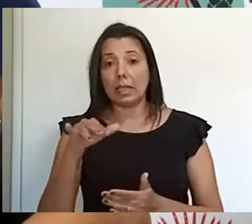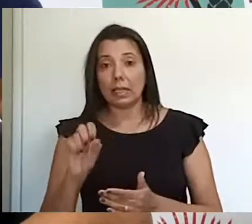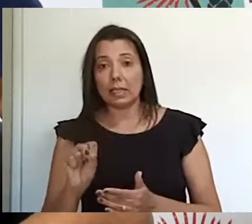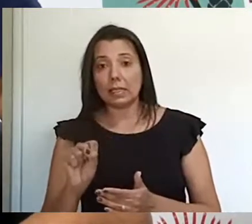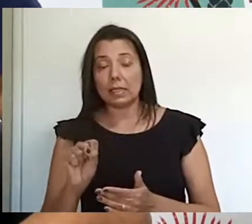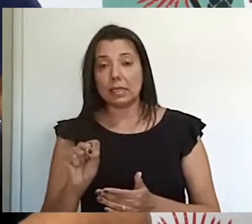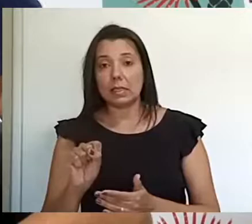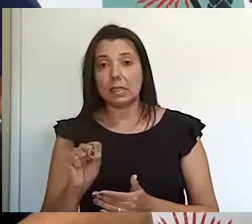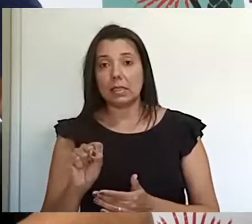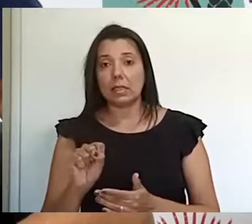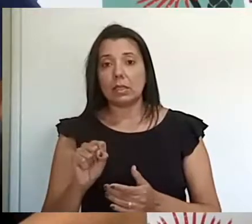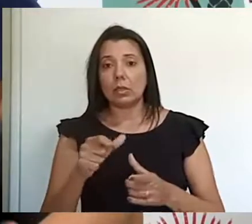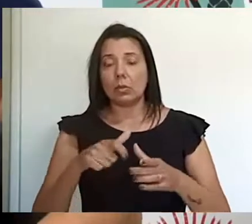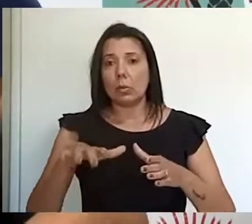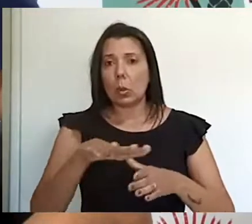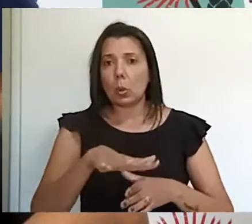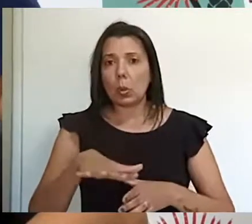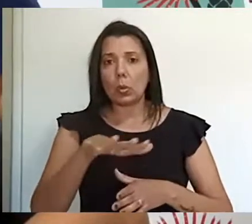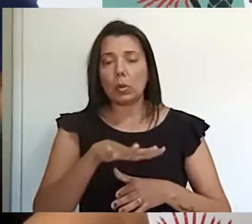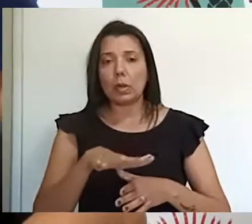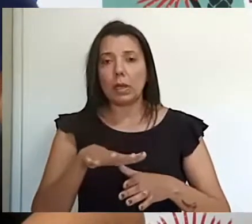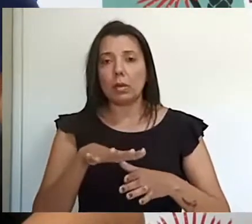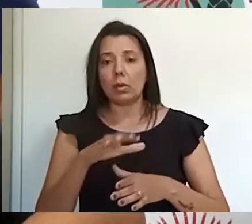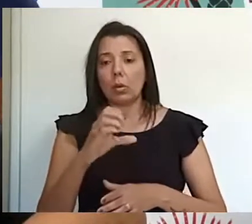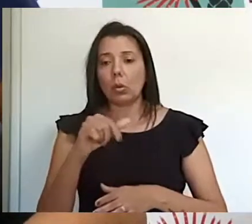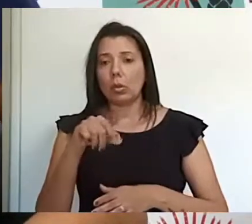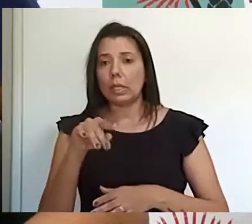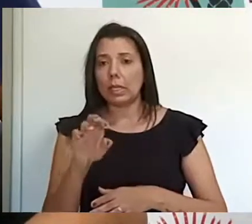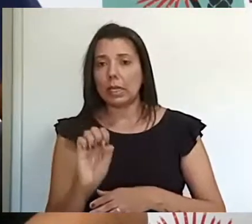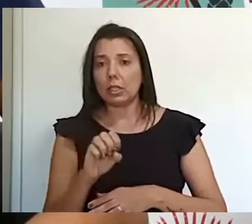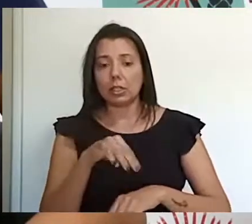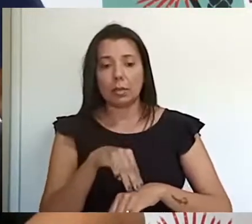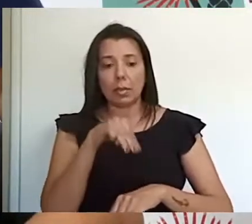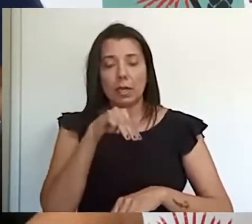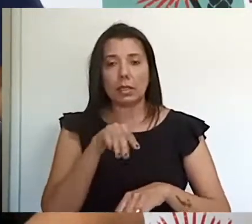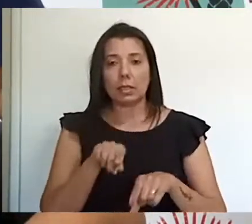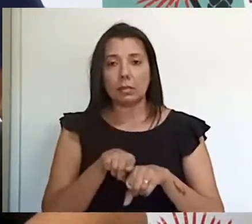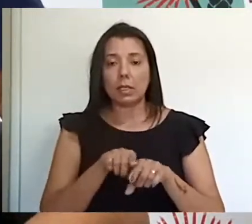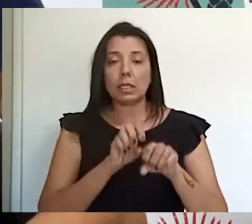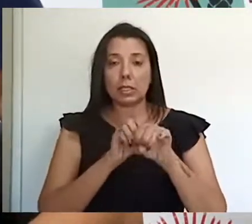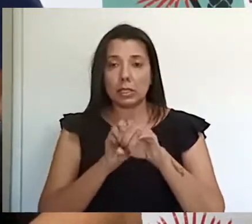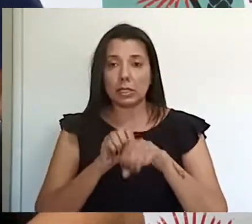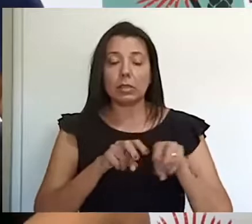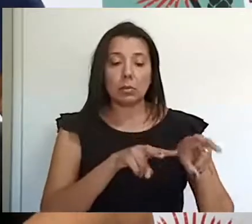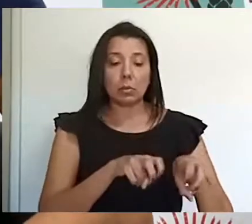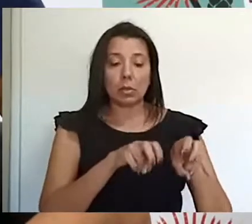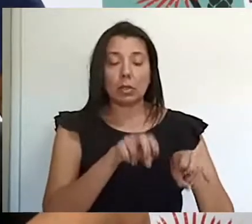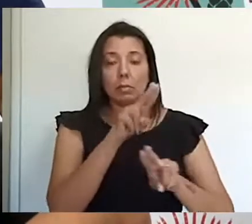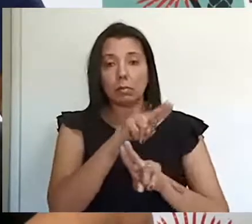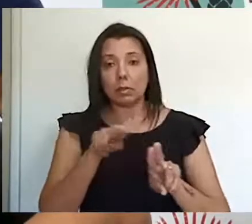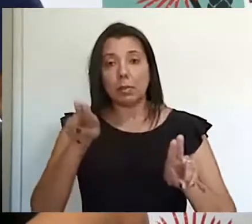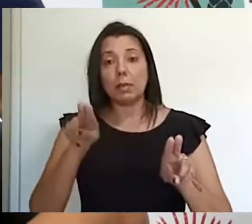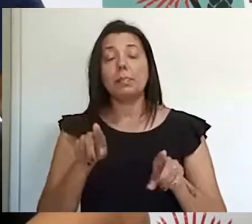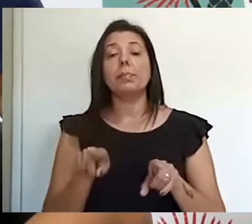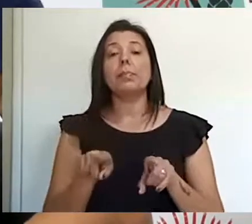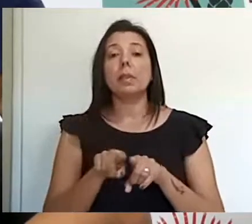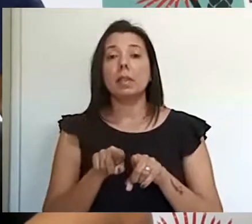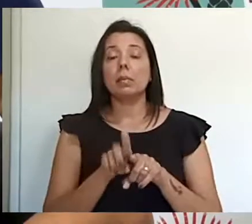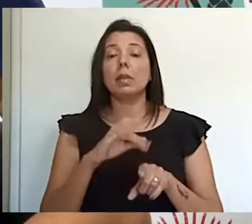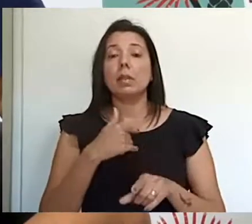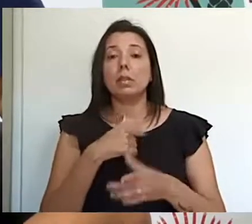assentamento Contagem. Ele é mestre em Educação do Campo da UNB. E também, nossa convidada de hoje é a